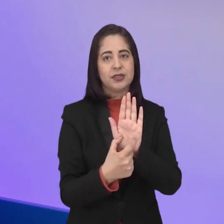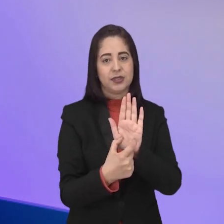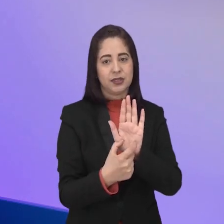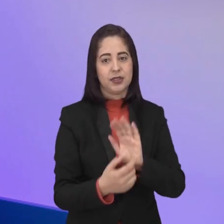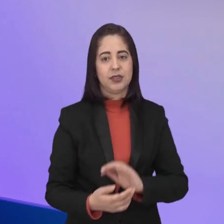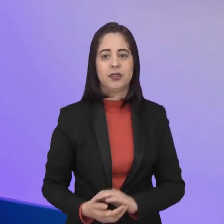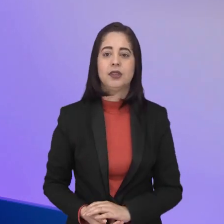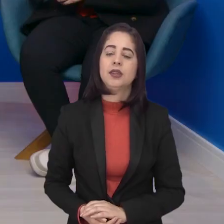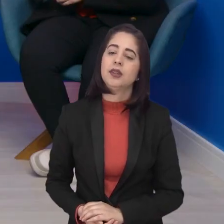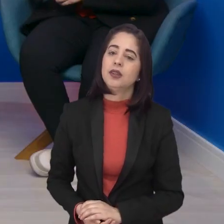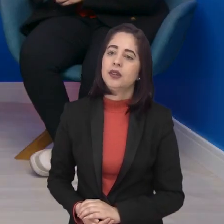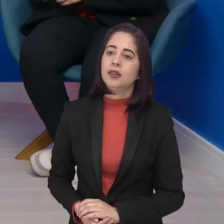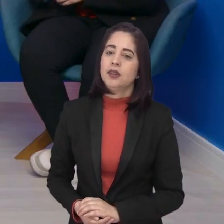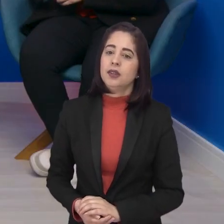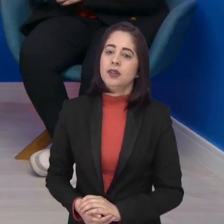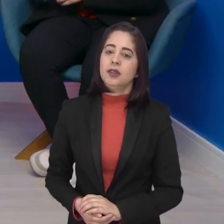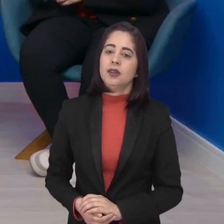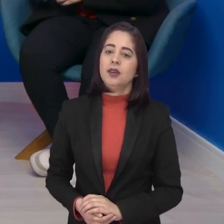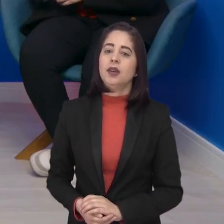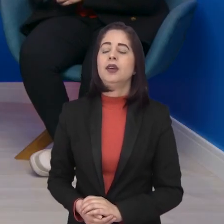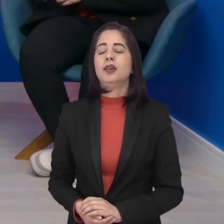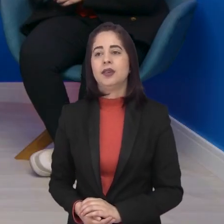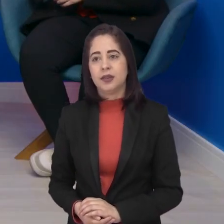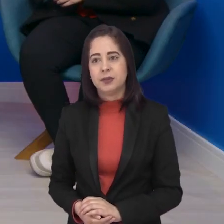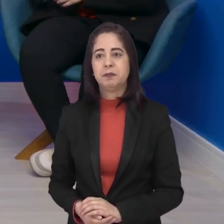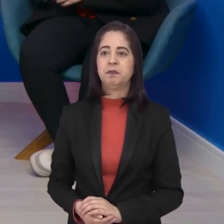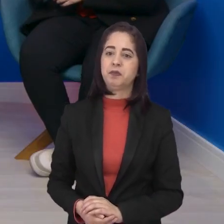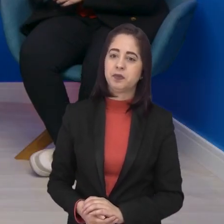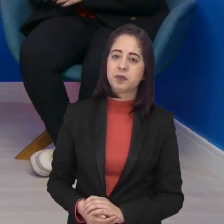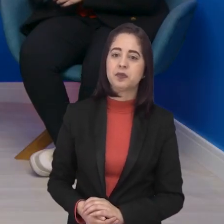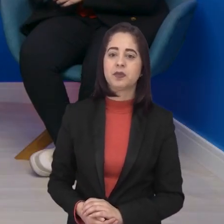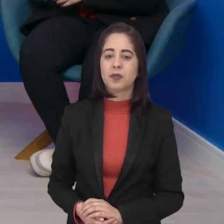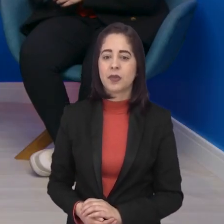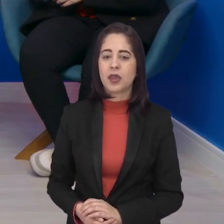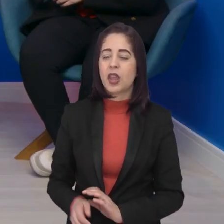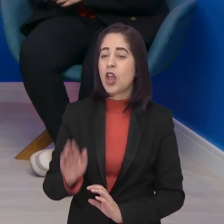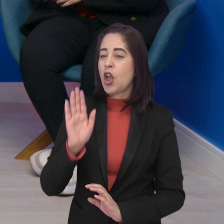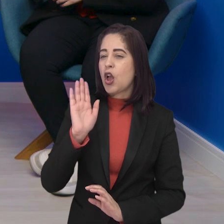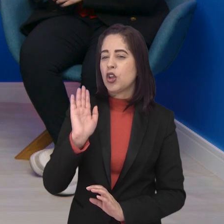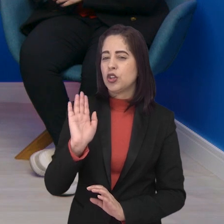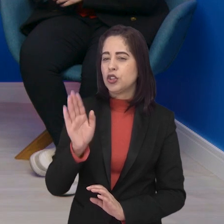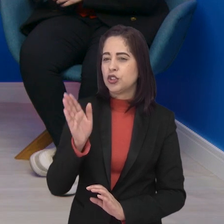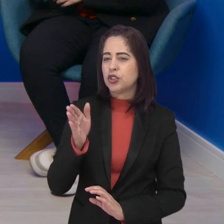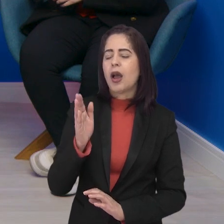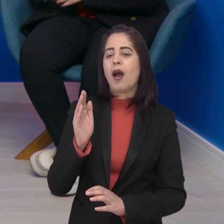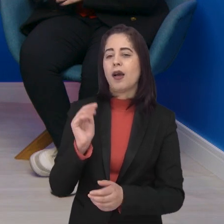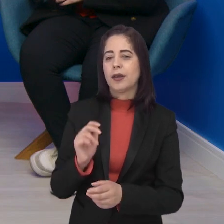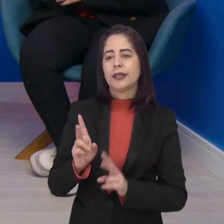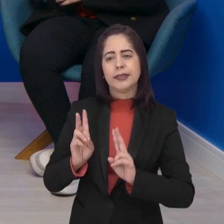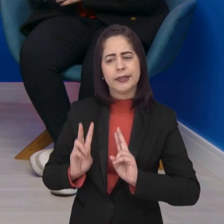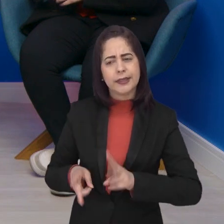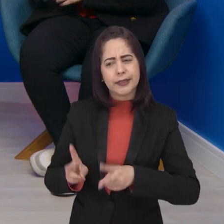inteligência artificial. E chegando, né, cada vez, todas as eleições sempre tem algumas